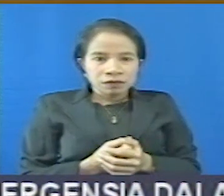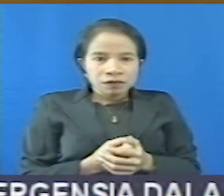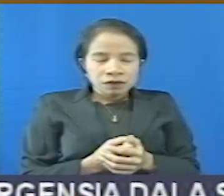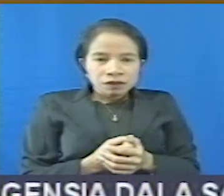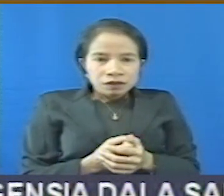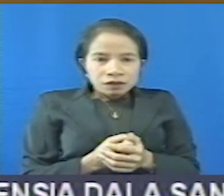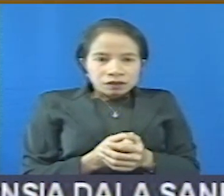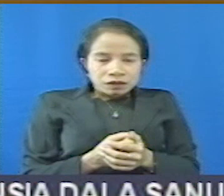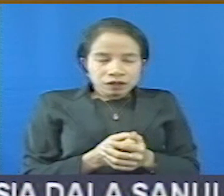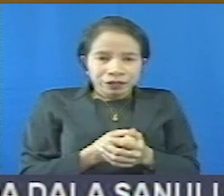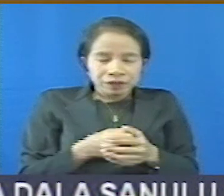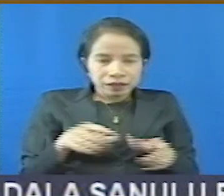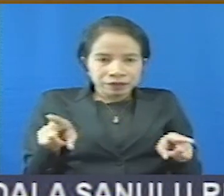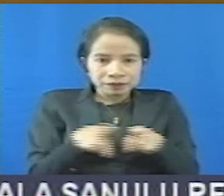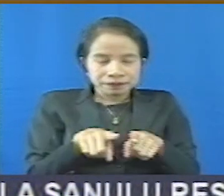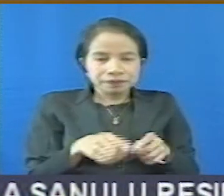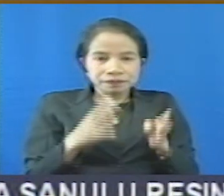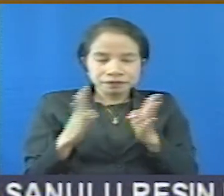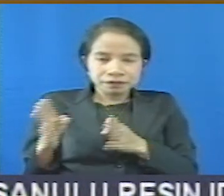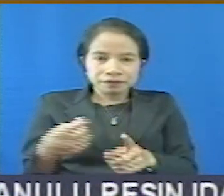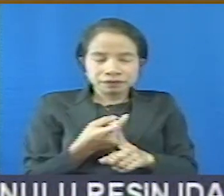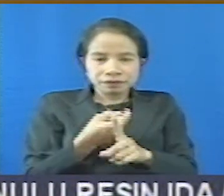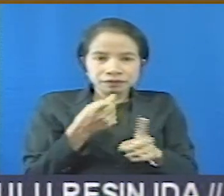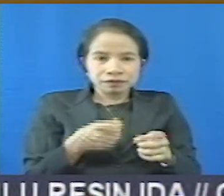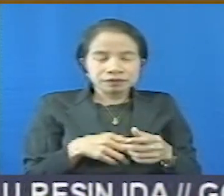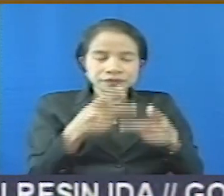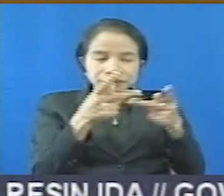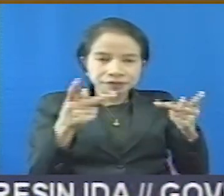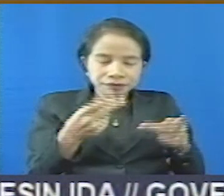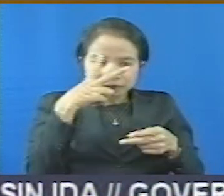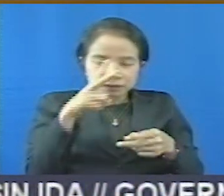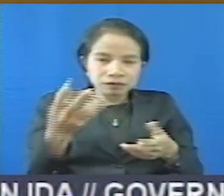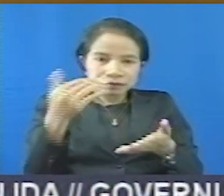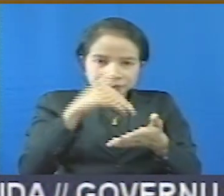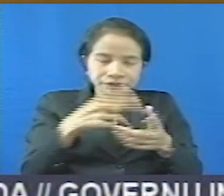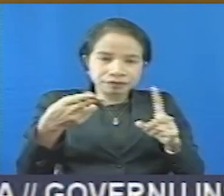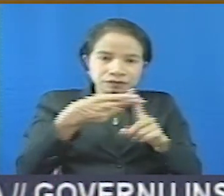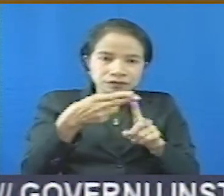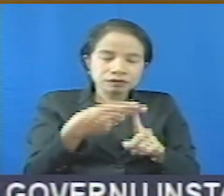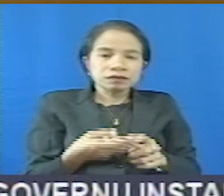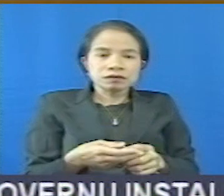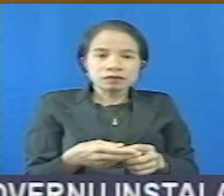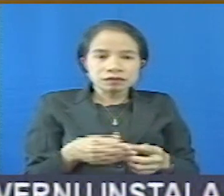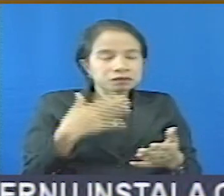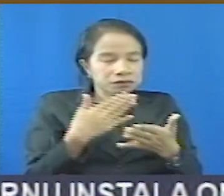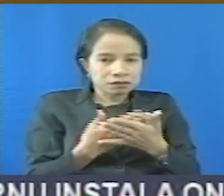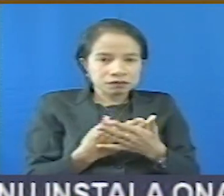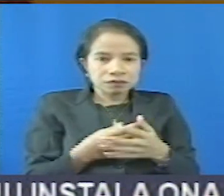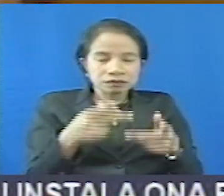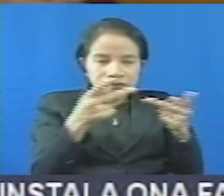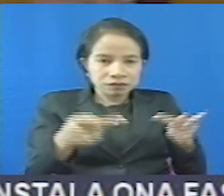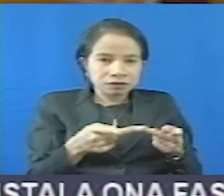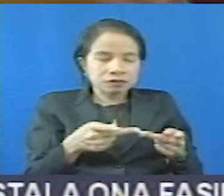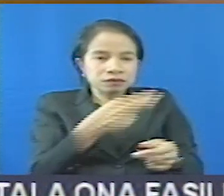serão relevantes, prepara o ponto de vista logístico, a refila falei, quarentena serão disponível, fato em isolamento serão